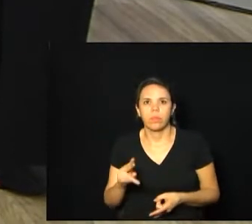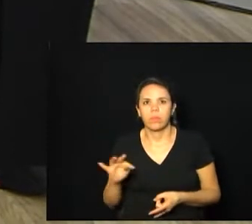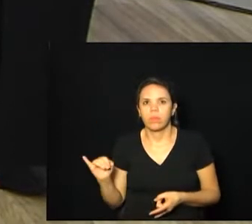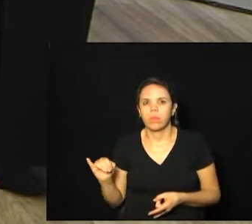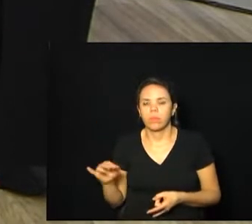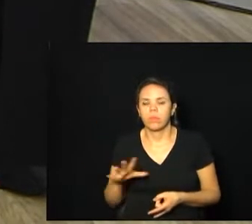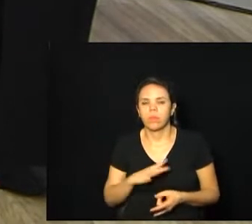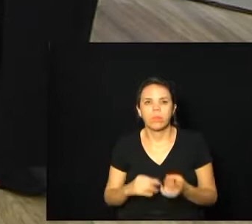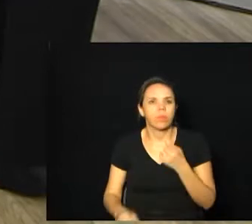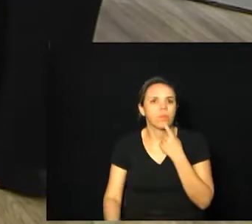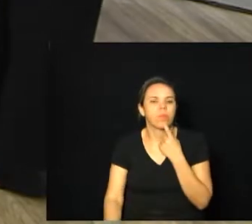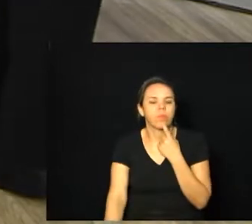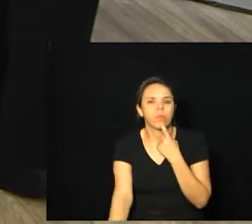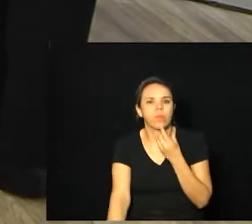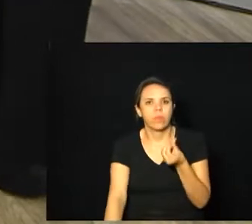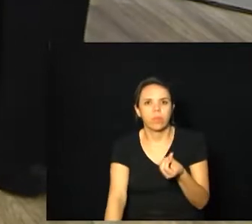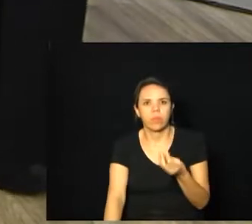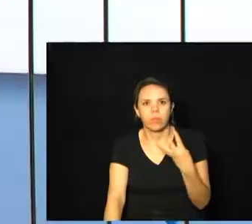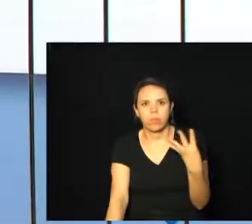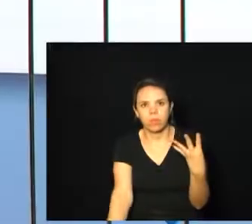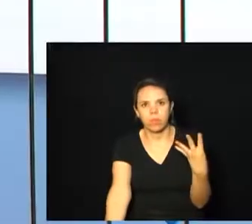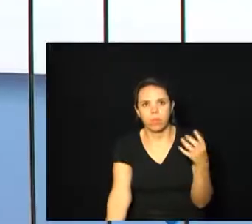UTI em Campinas.